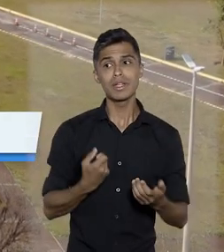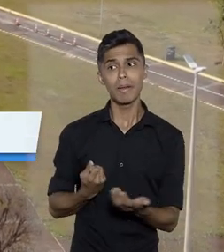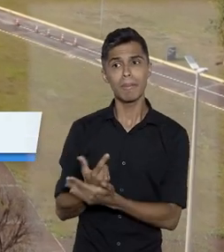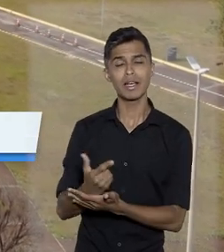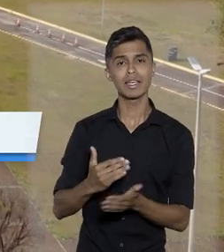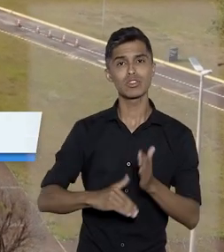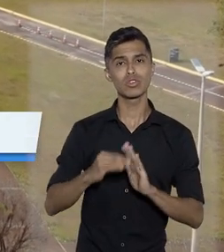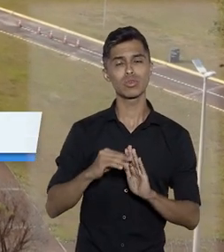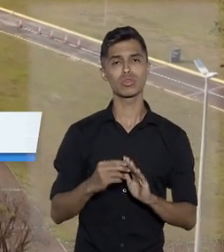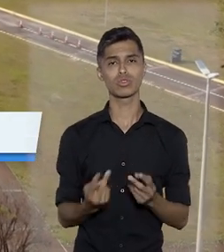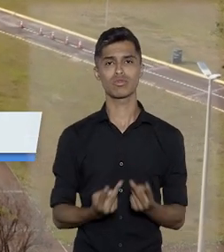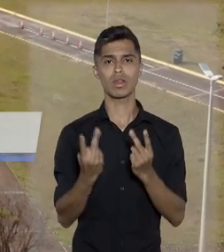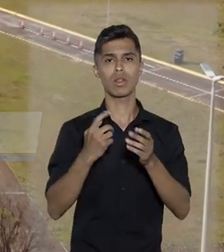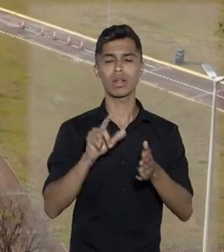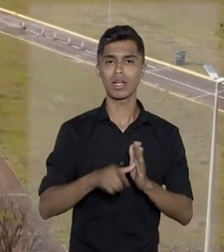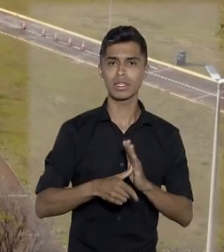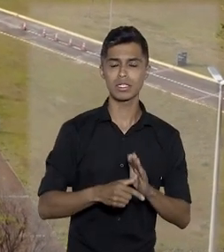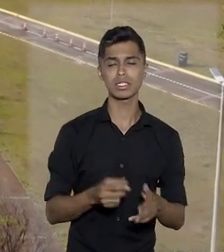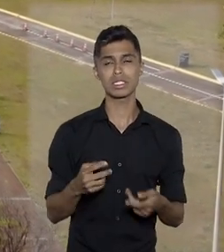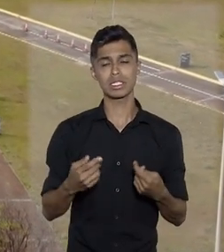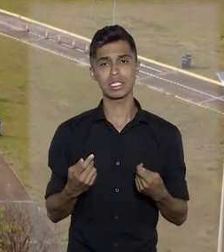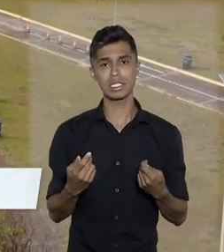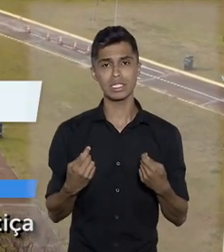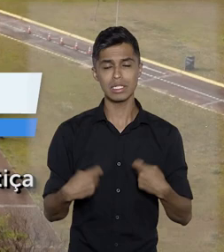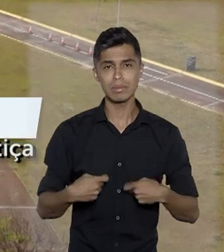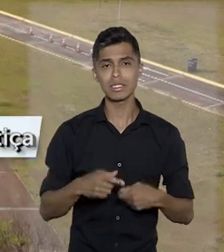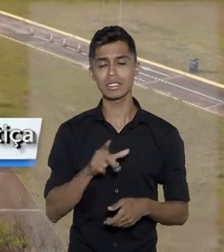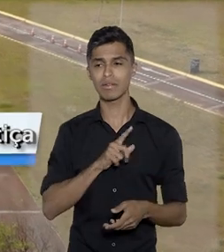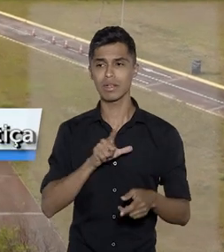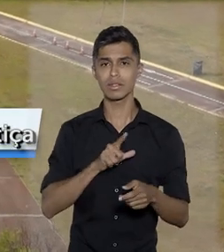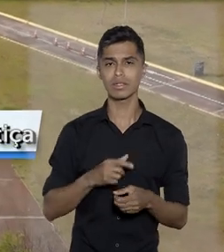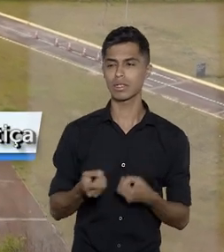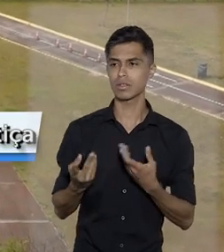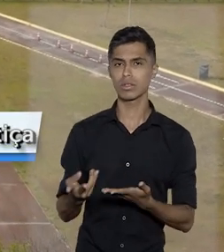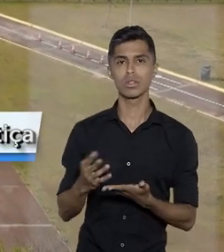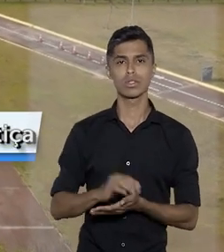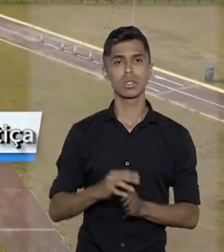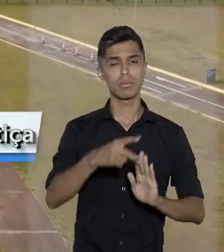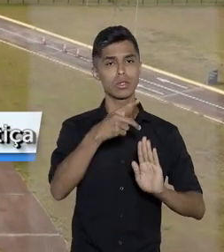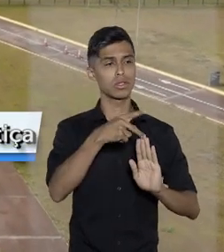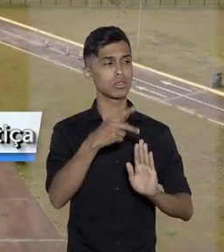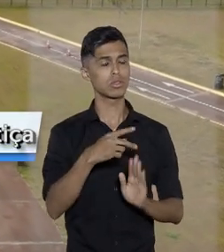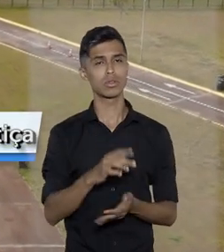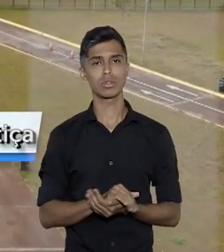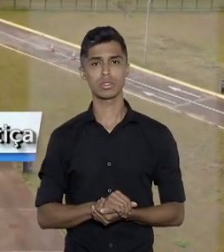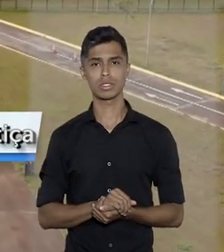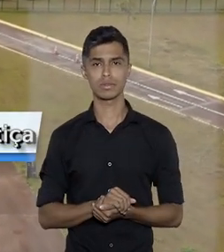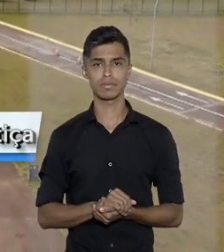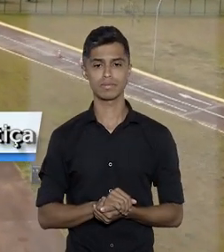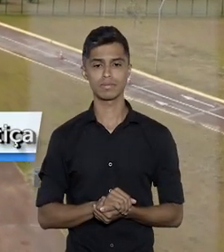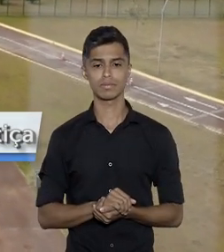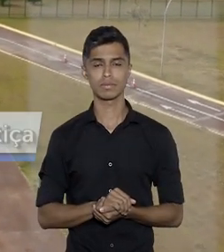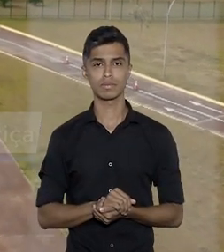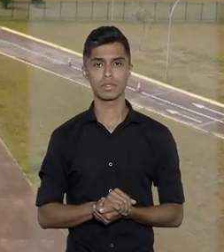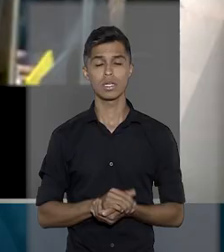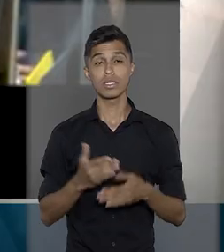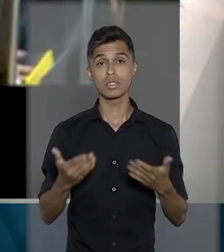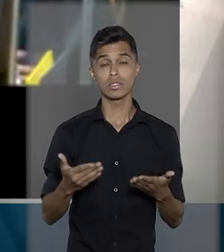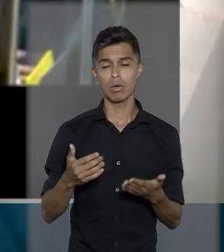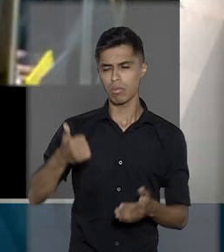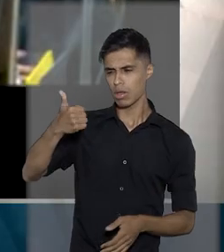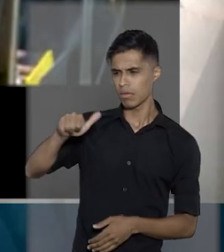o pagamento dos valores atrasados reconhecidos pela portaria 2515 de 2006 do Ministério da Justiça